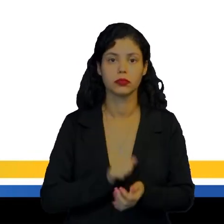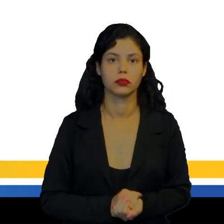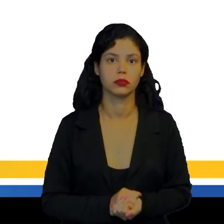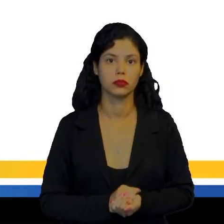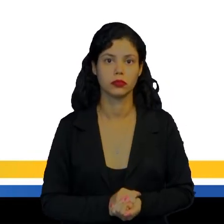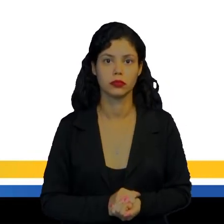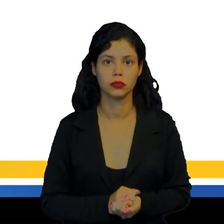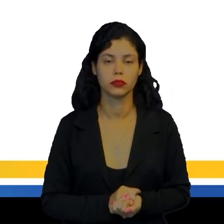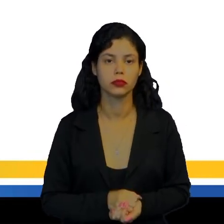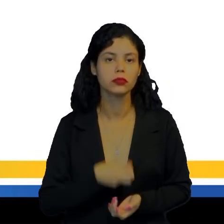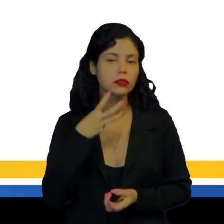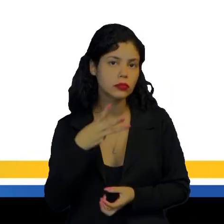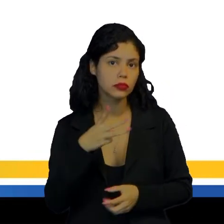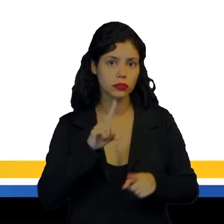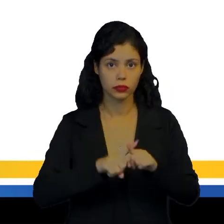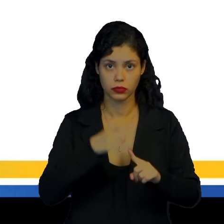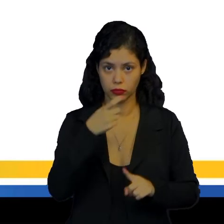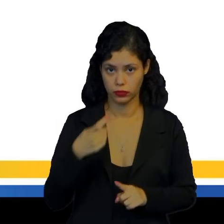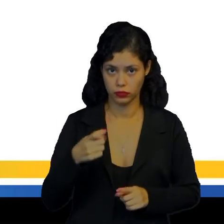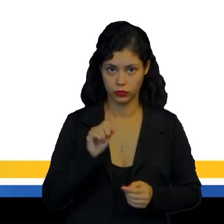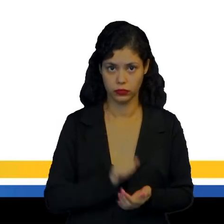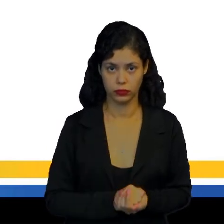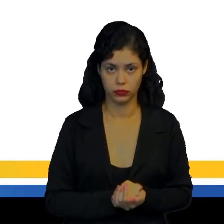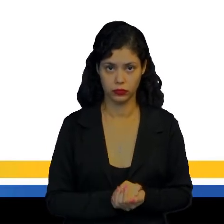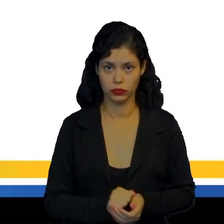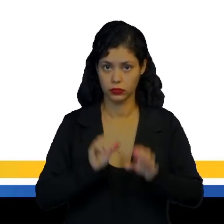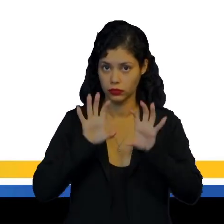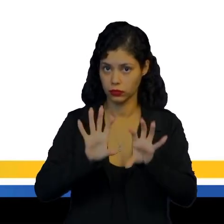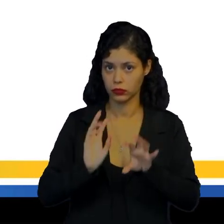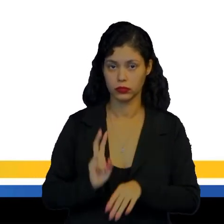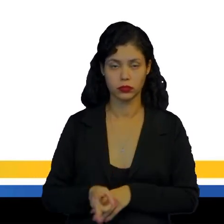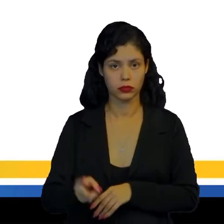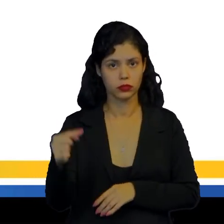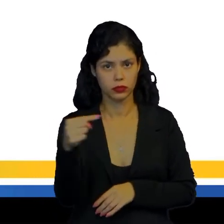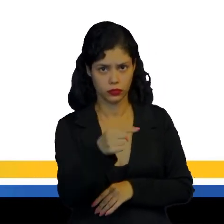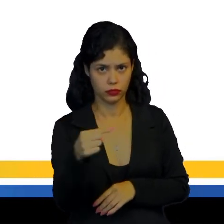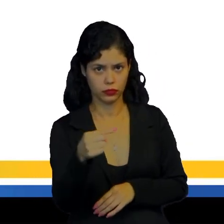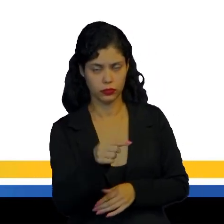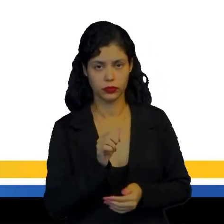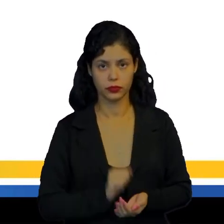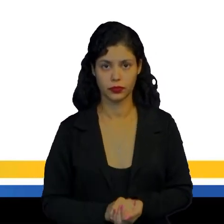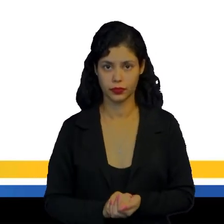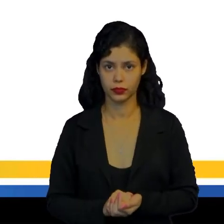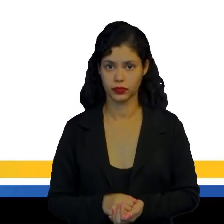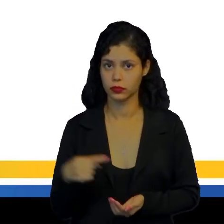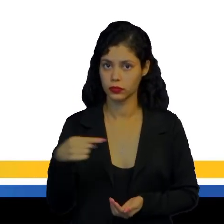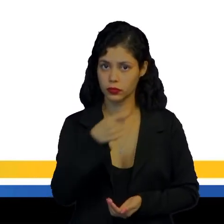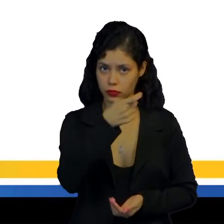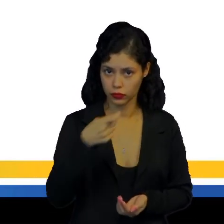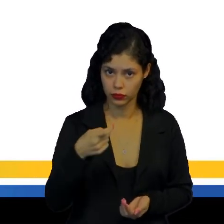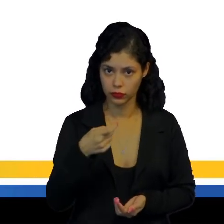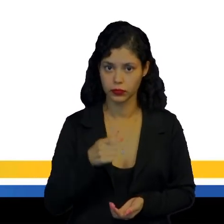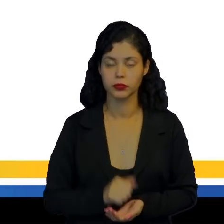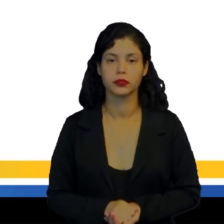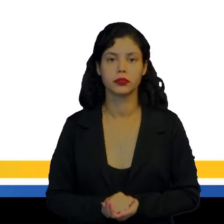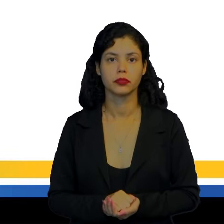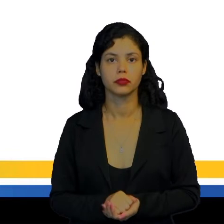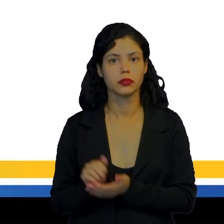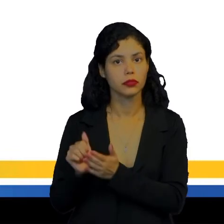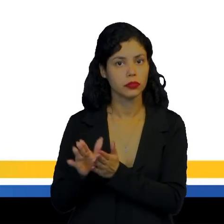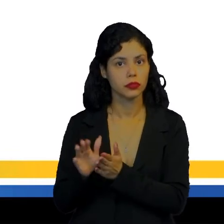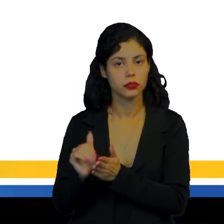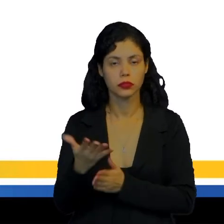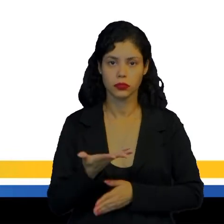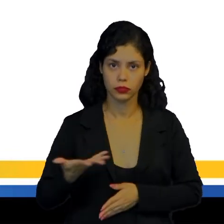tá? 3 vezes x é 3x, e aí vai ficar negativo. Então, vai ficar menos x. Elimina